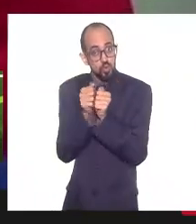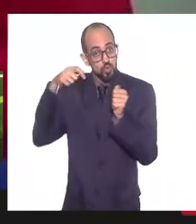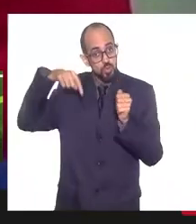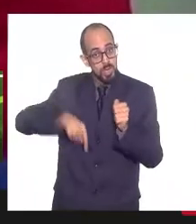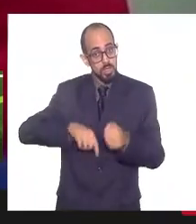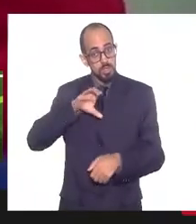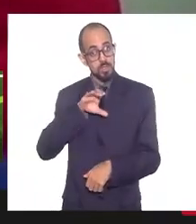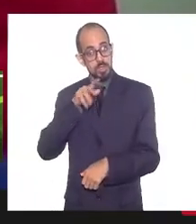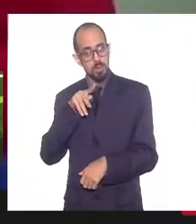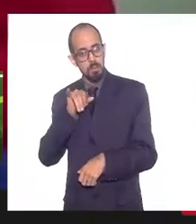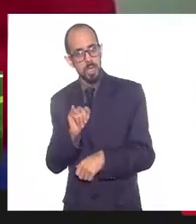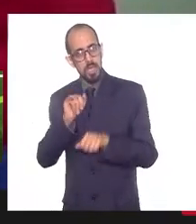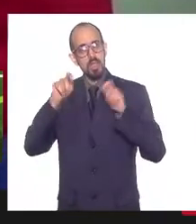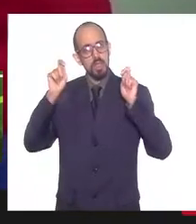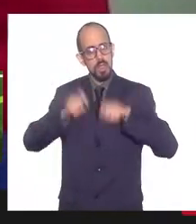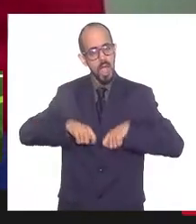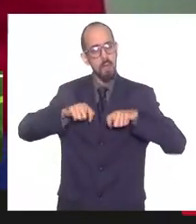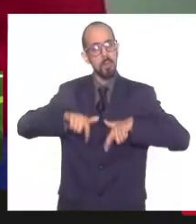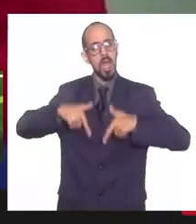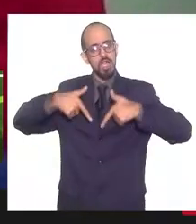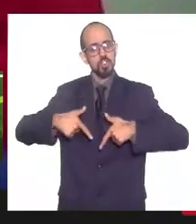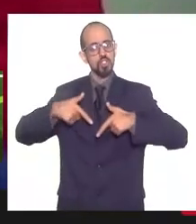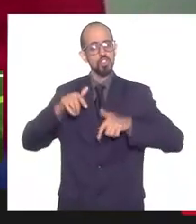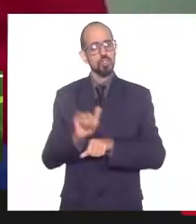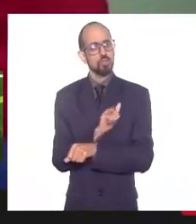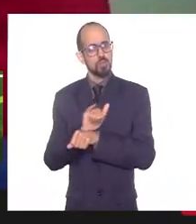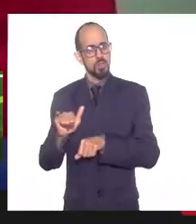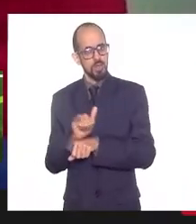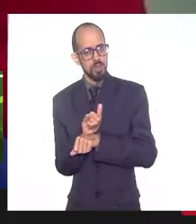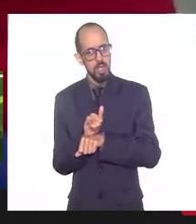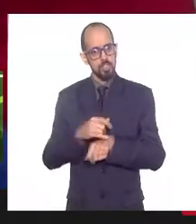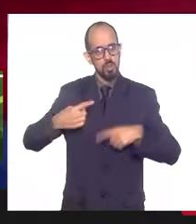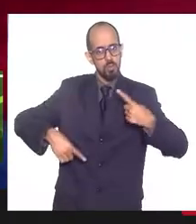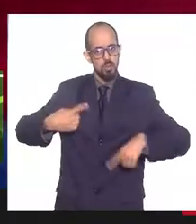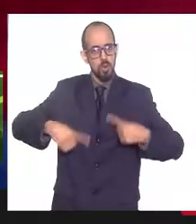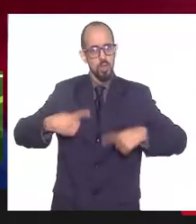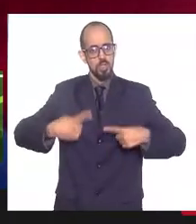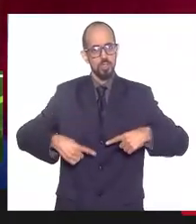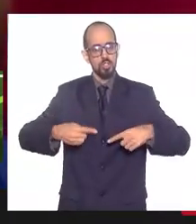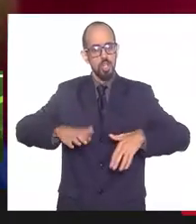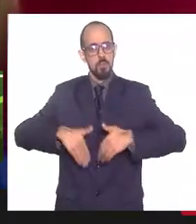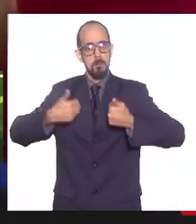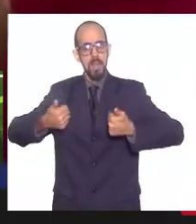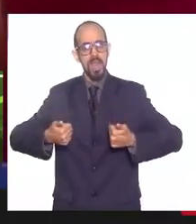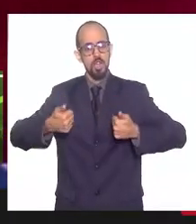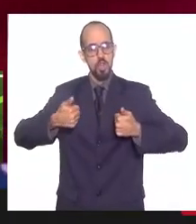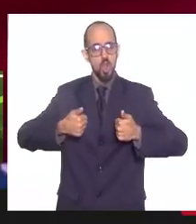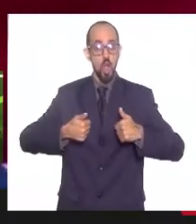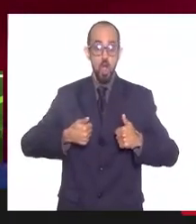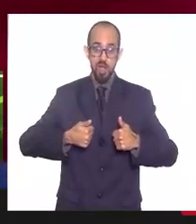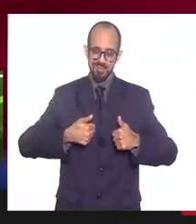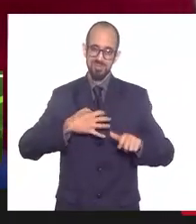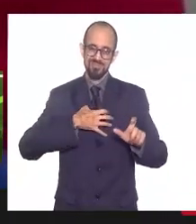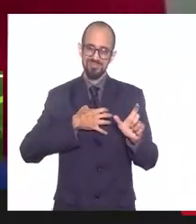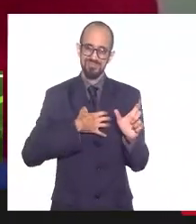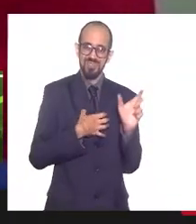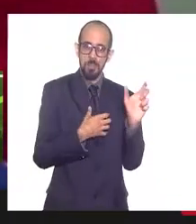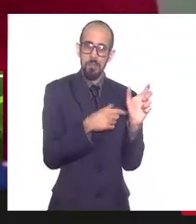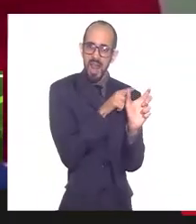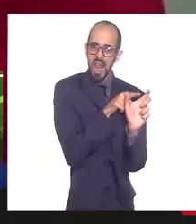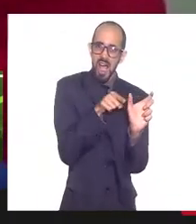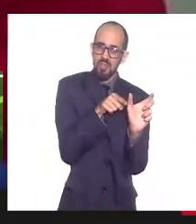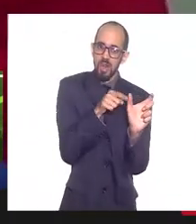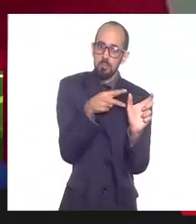CPI não possam agir de uma maneira política, no melhor sentido da palavra, levando